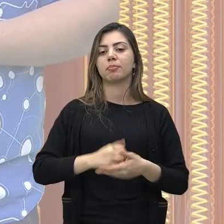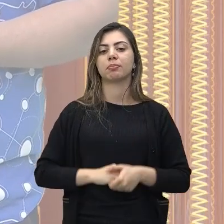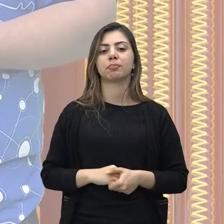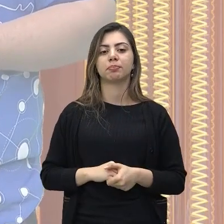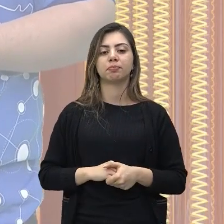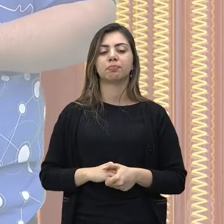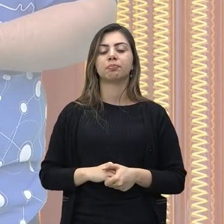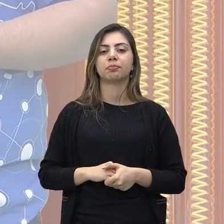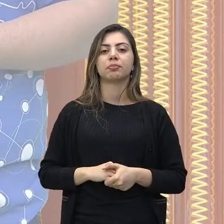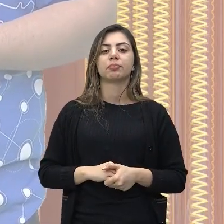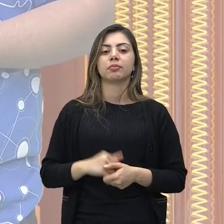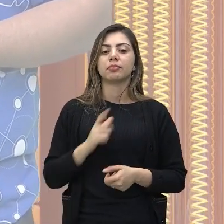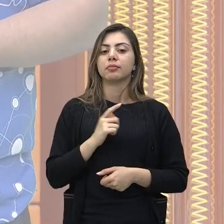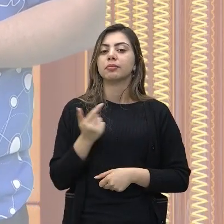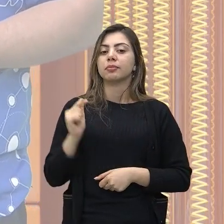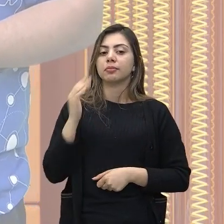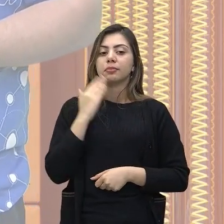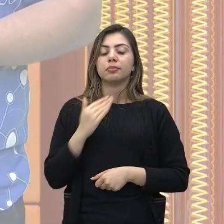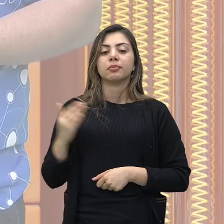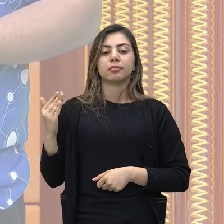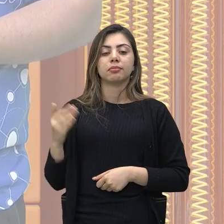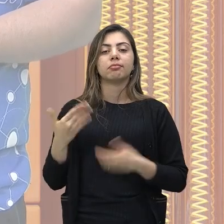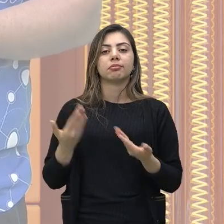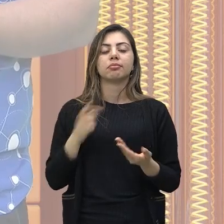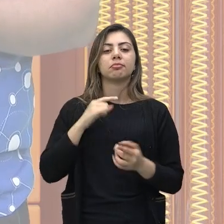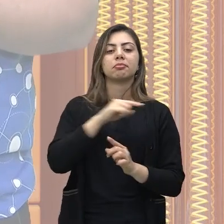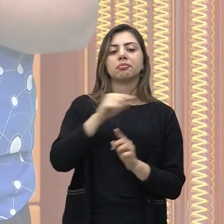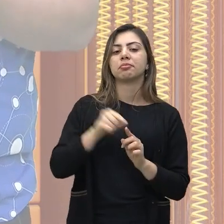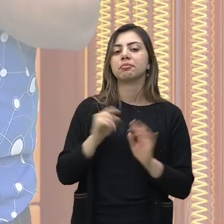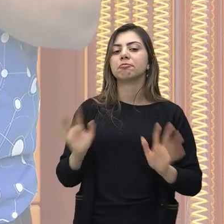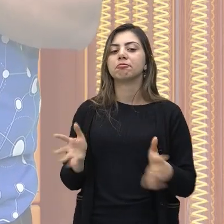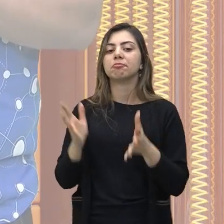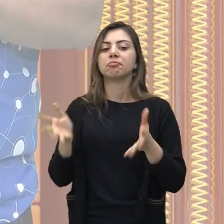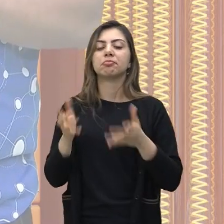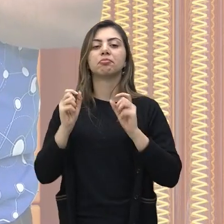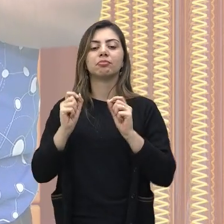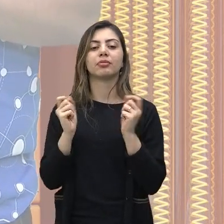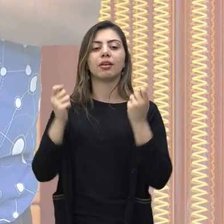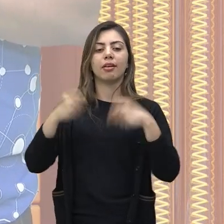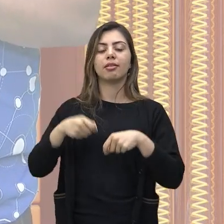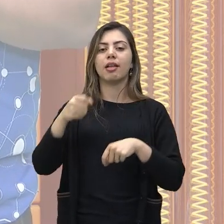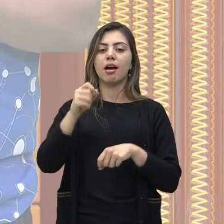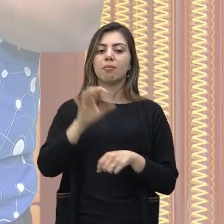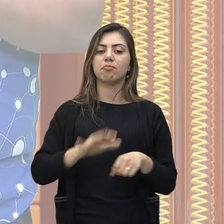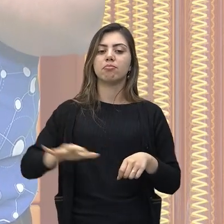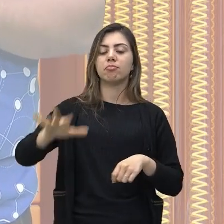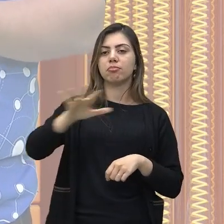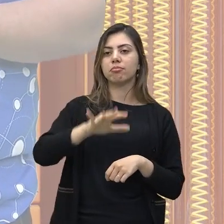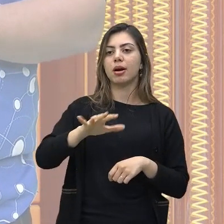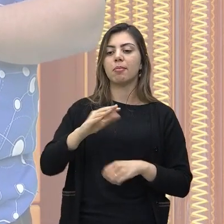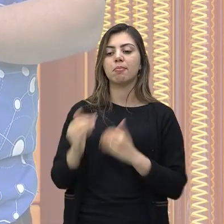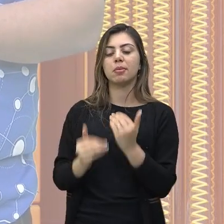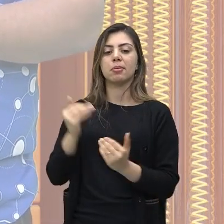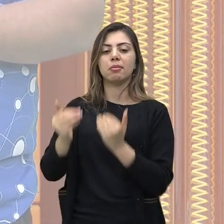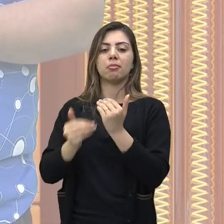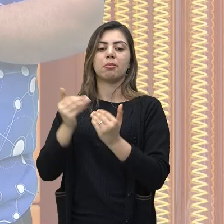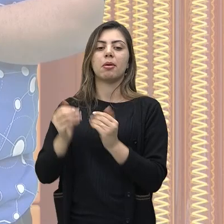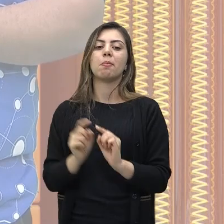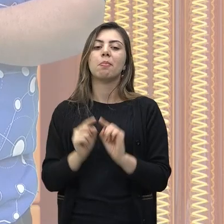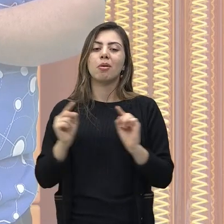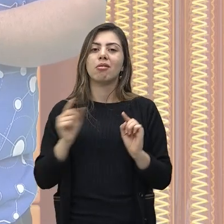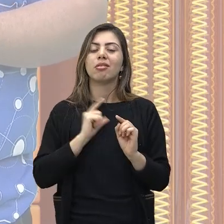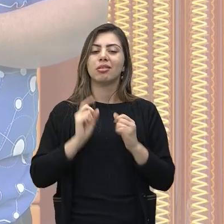mais? Objetivava estimular a ocupação e o desenvolvimento do território nacional, mas gerou